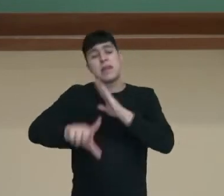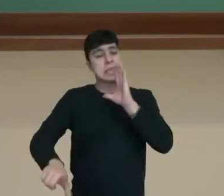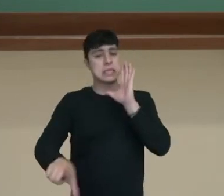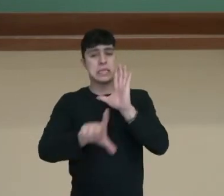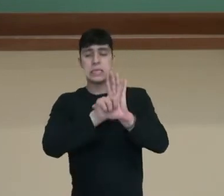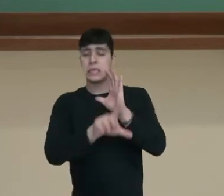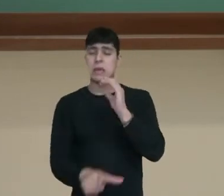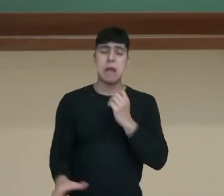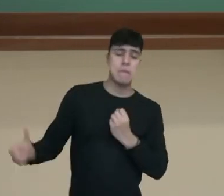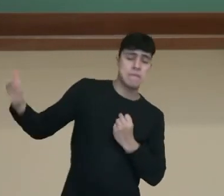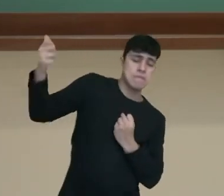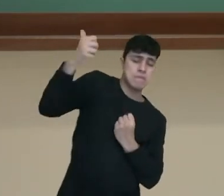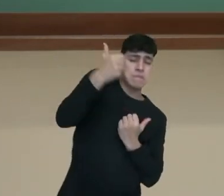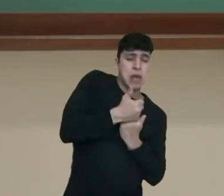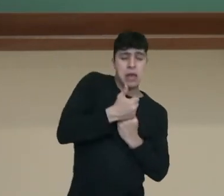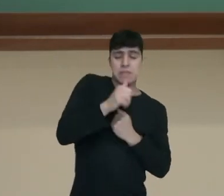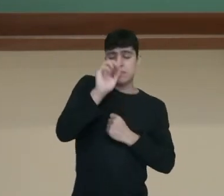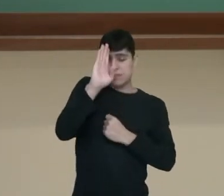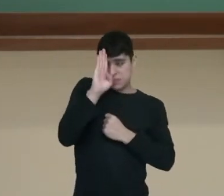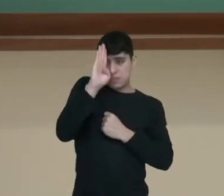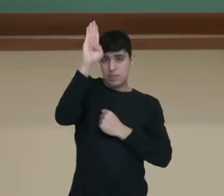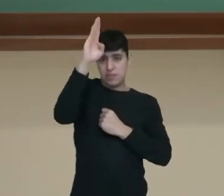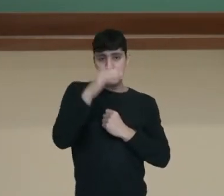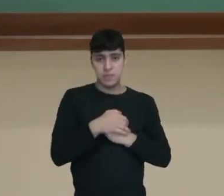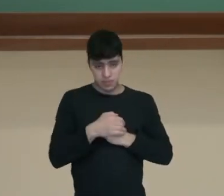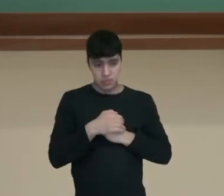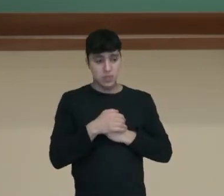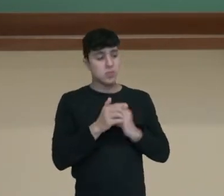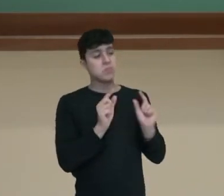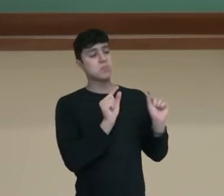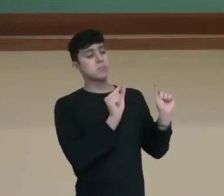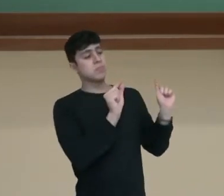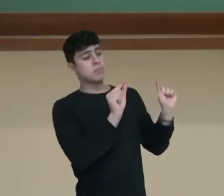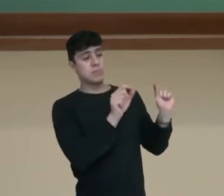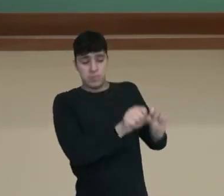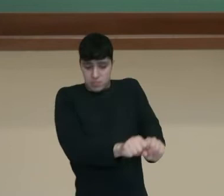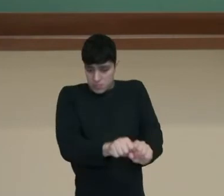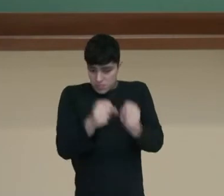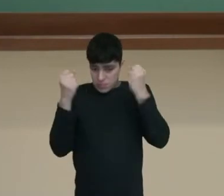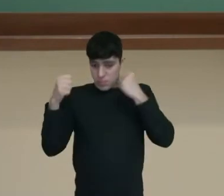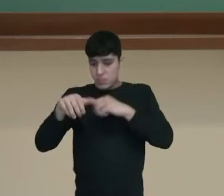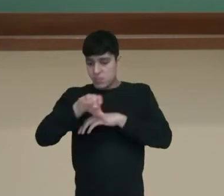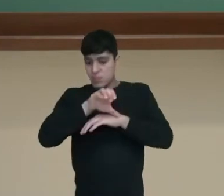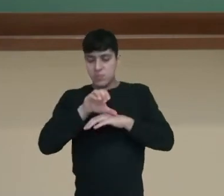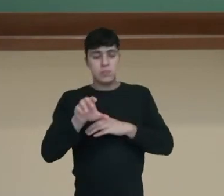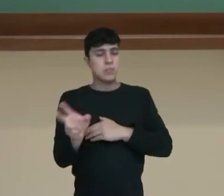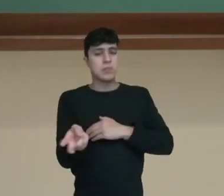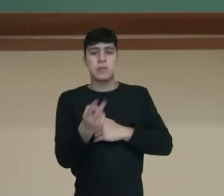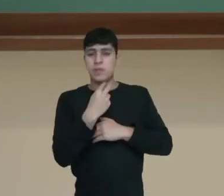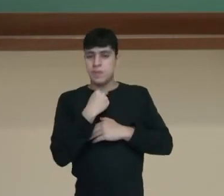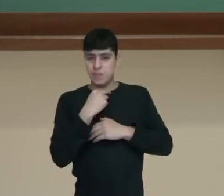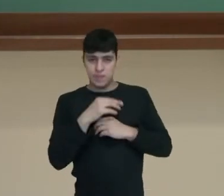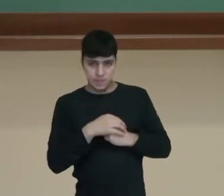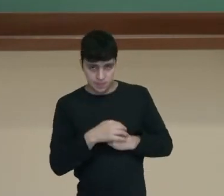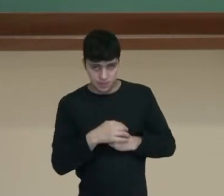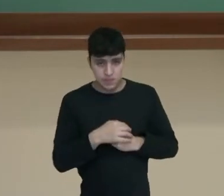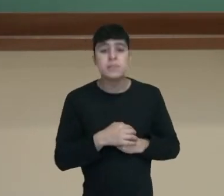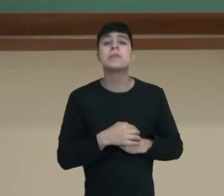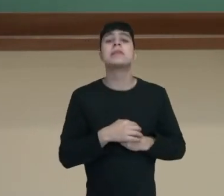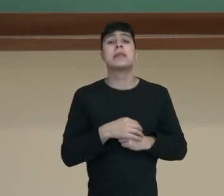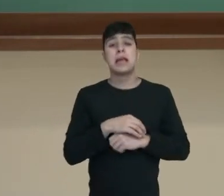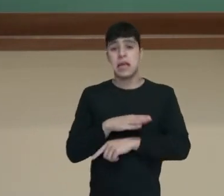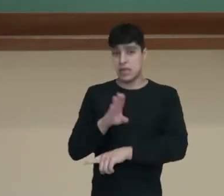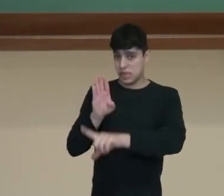lei da lei do Brasil. Nada pode ferir a Constituição, né? Nada pode ir contra a Constituição, as